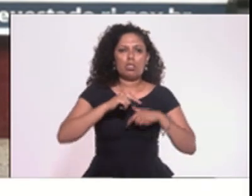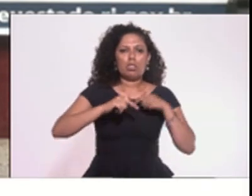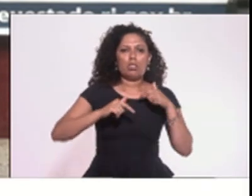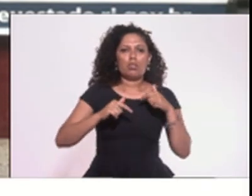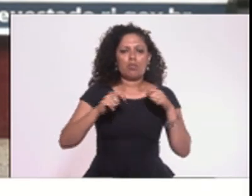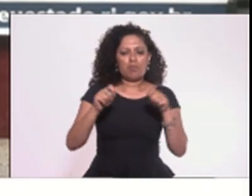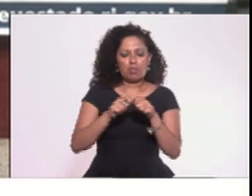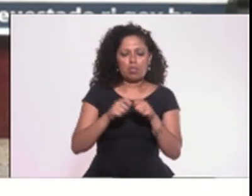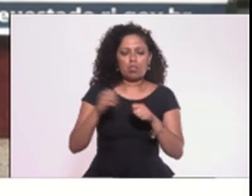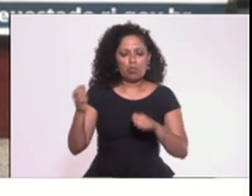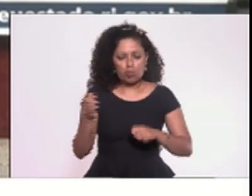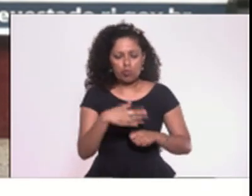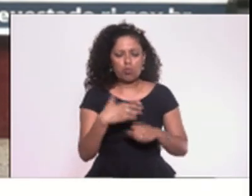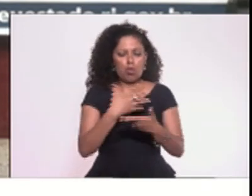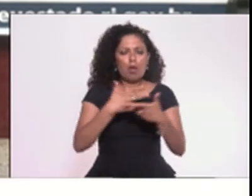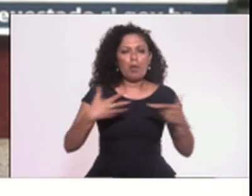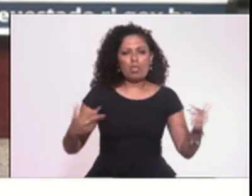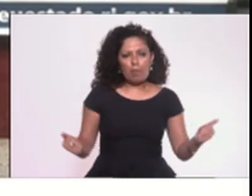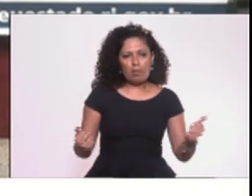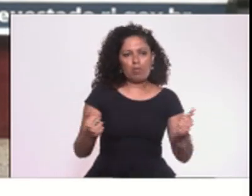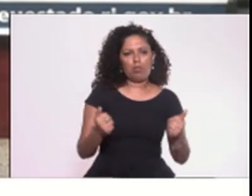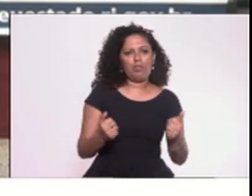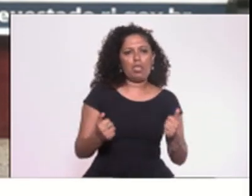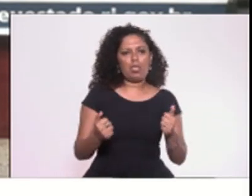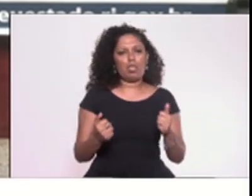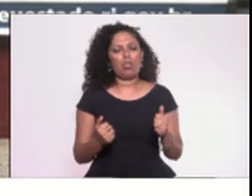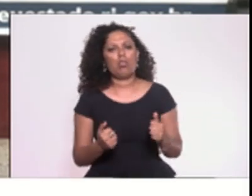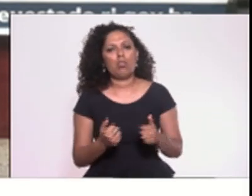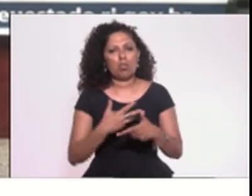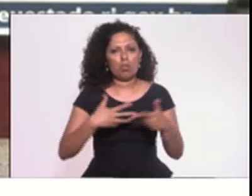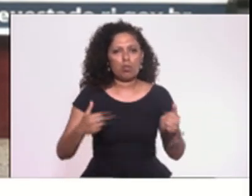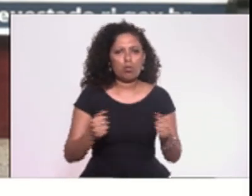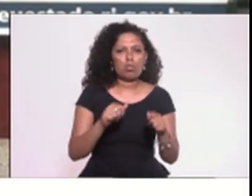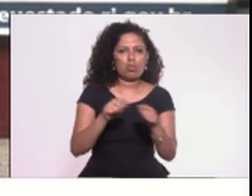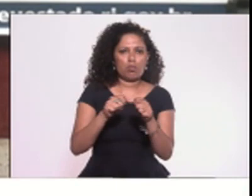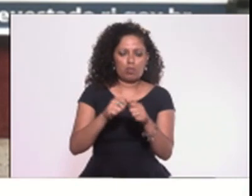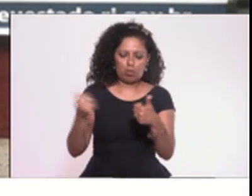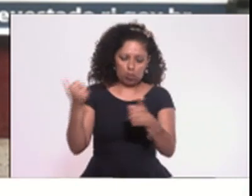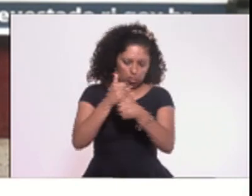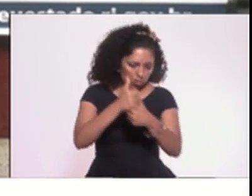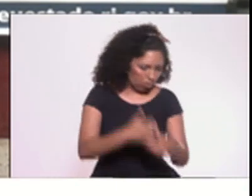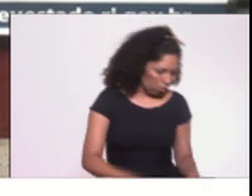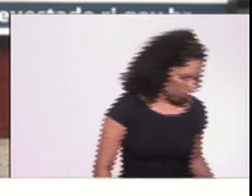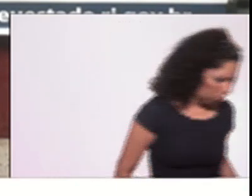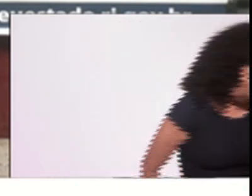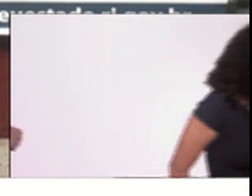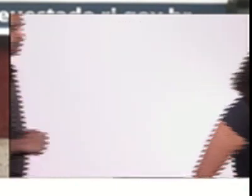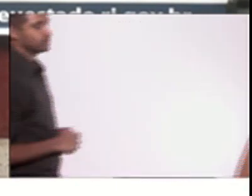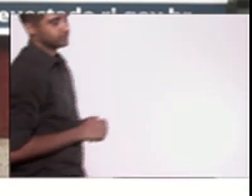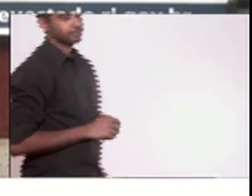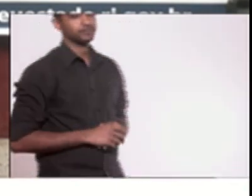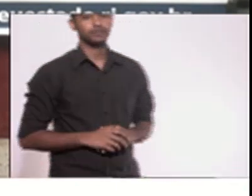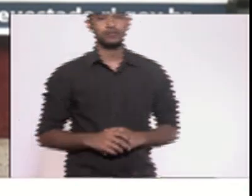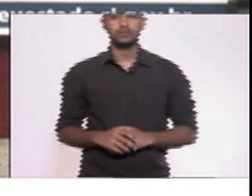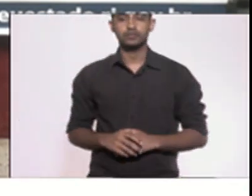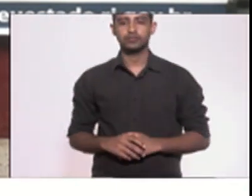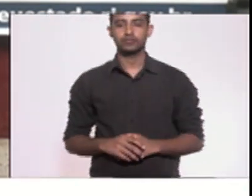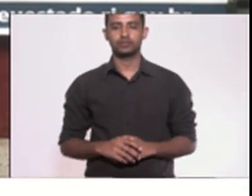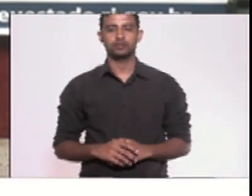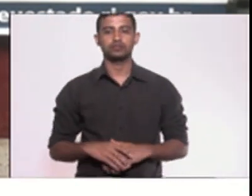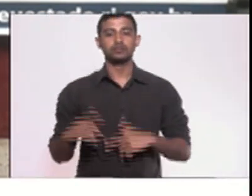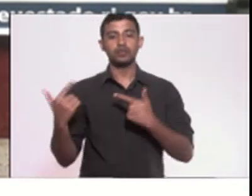fazendo novamente arranjos em que a agricultura e a gestão de resíduos trabalhem juntos, que é um exemplo que a gente